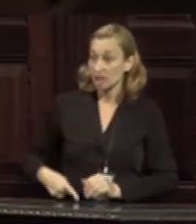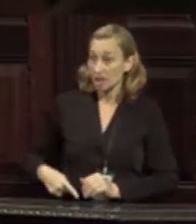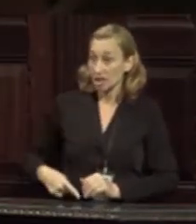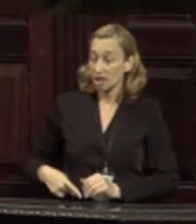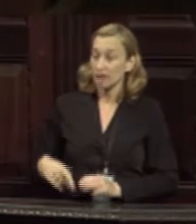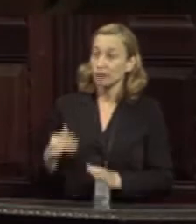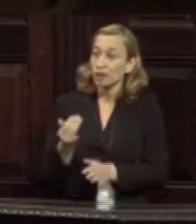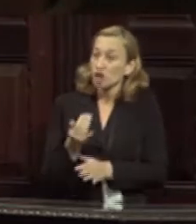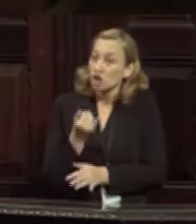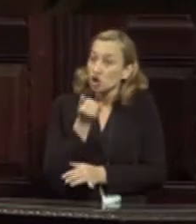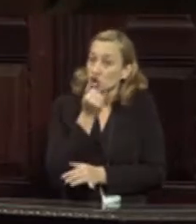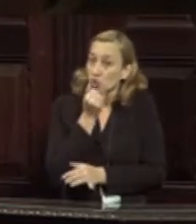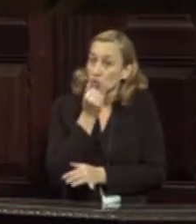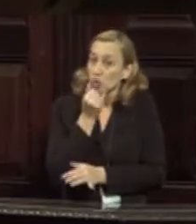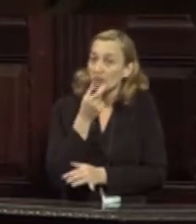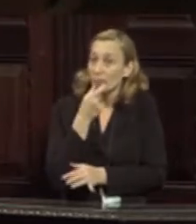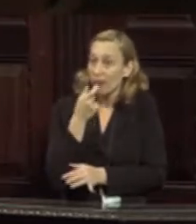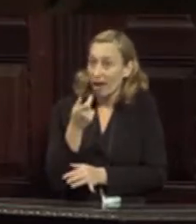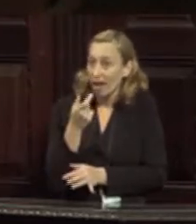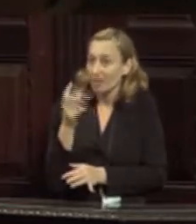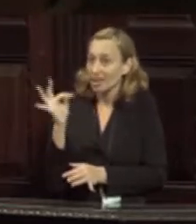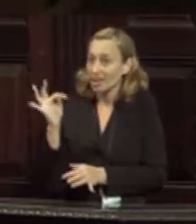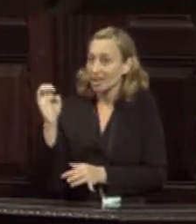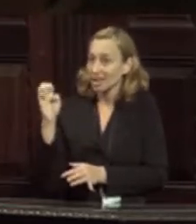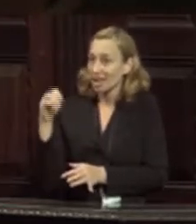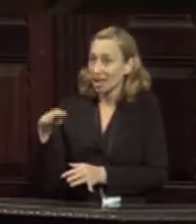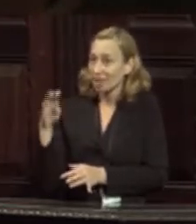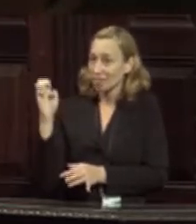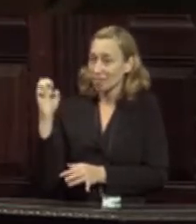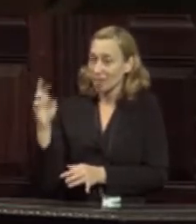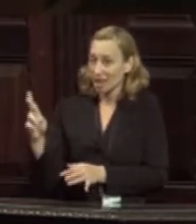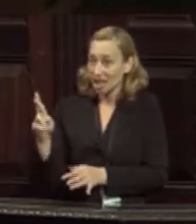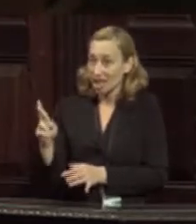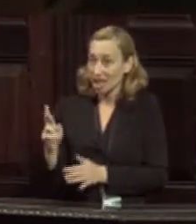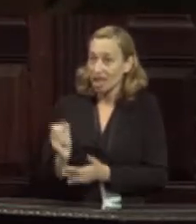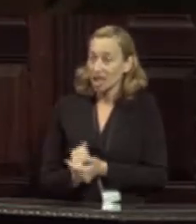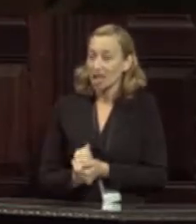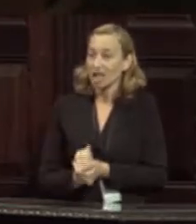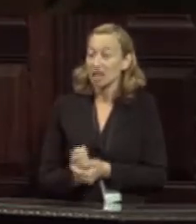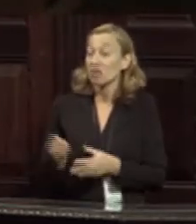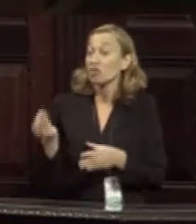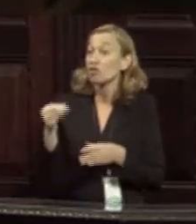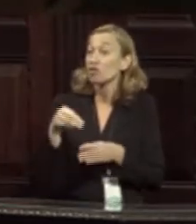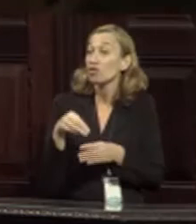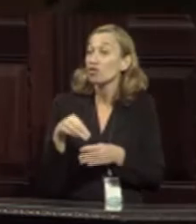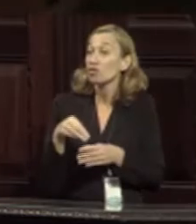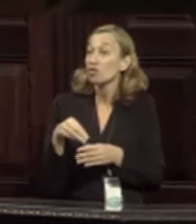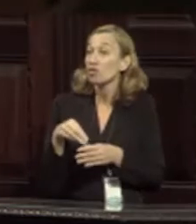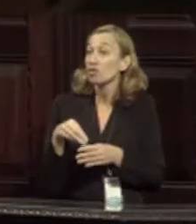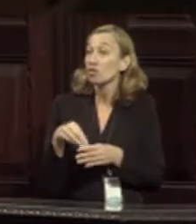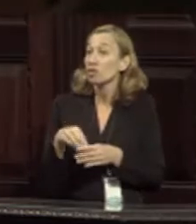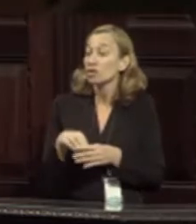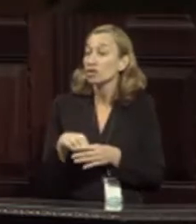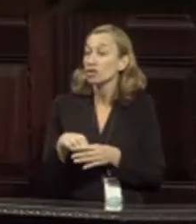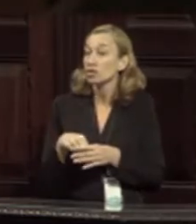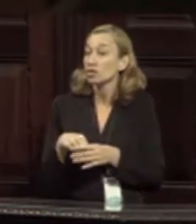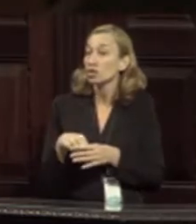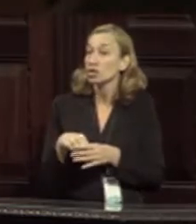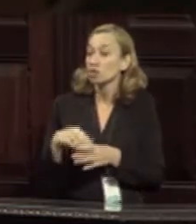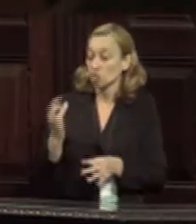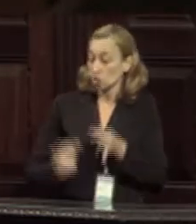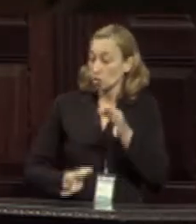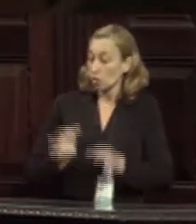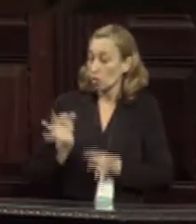da palavra, Temer. Ele botou a toga de juiz do Supremo